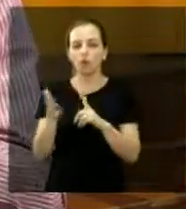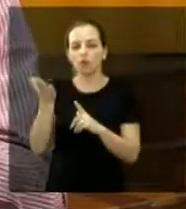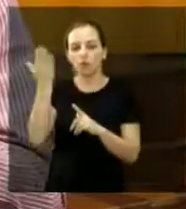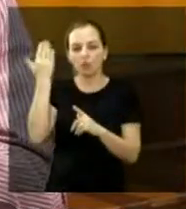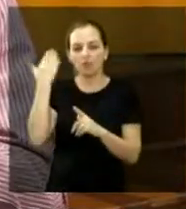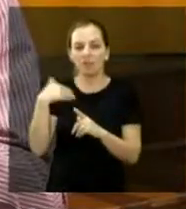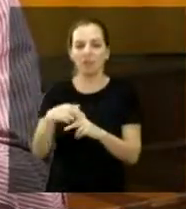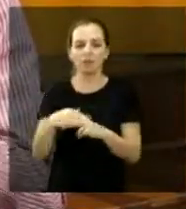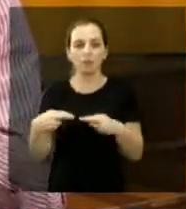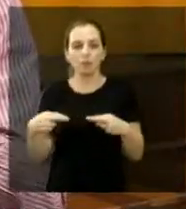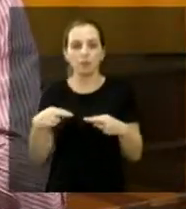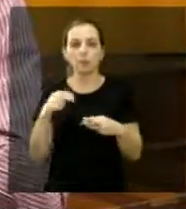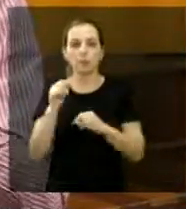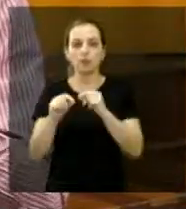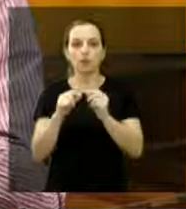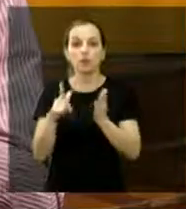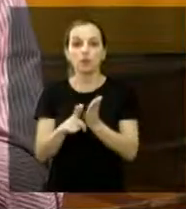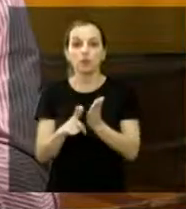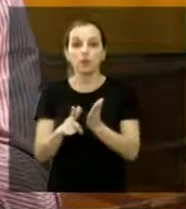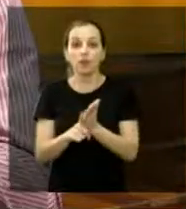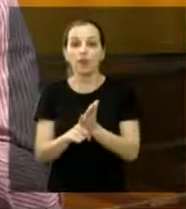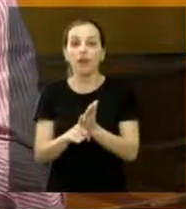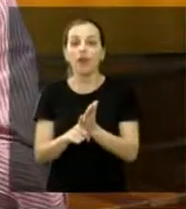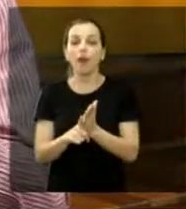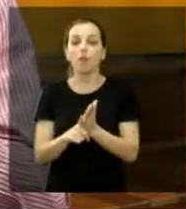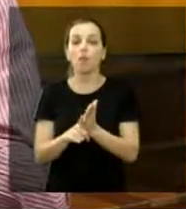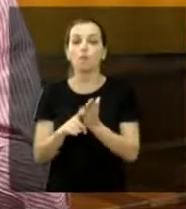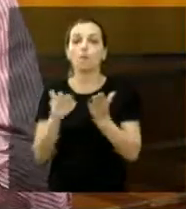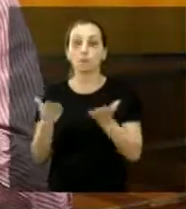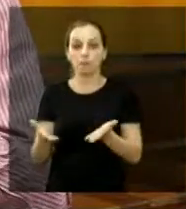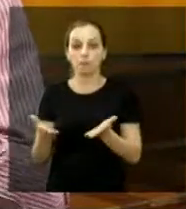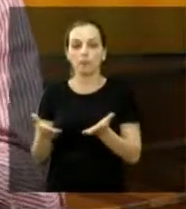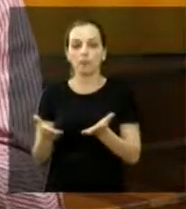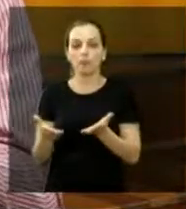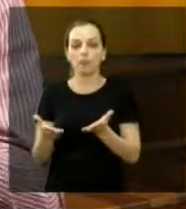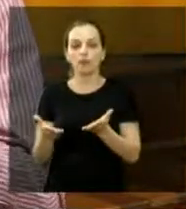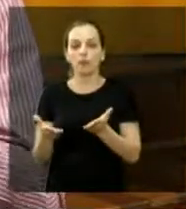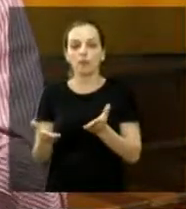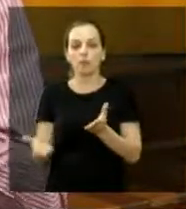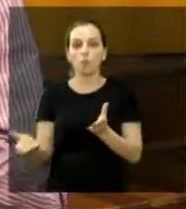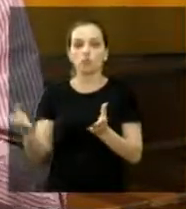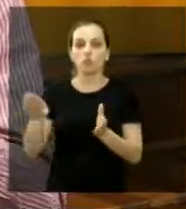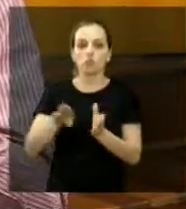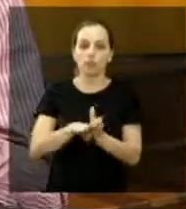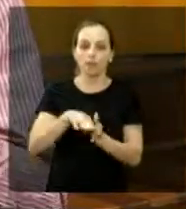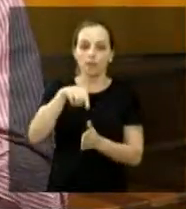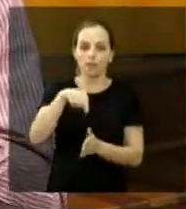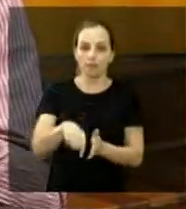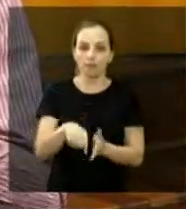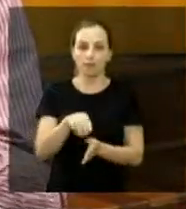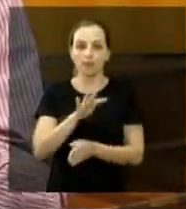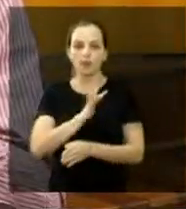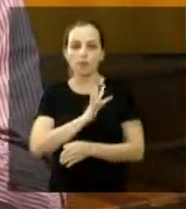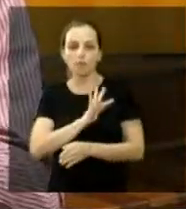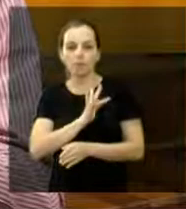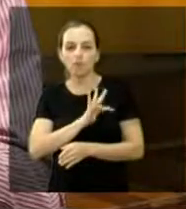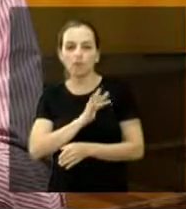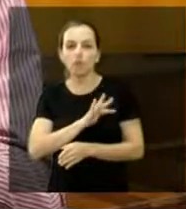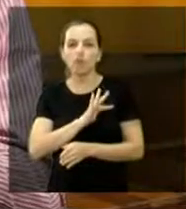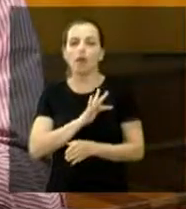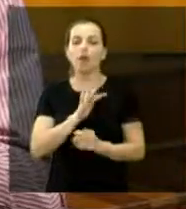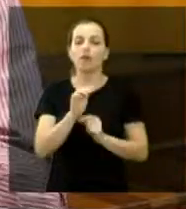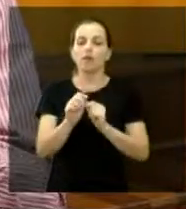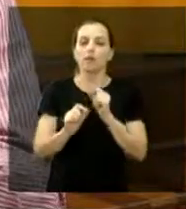coisa toda, no jornalzinho que eu tinha do Colinense. Então, quando eu vim para cá, já havia uma relação muito forte, assim, de simpatia com o time,